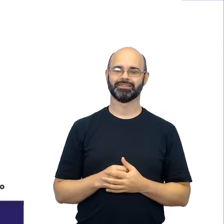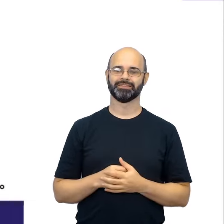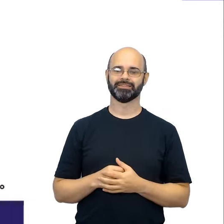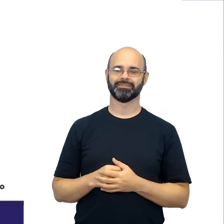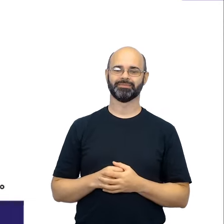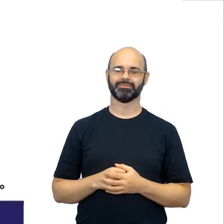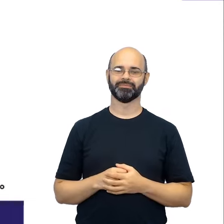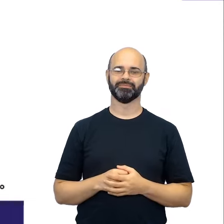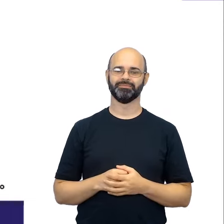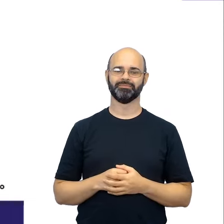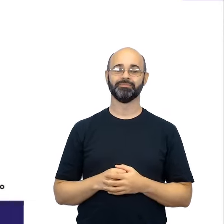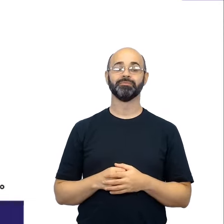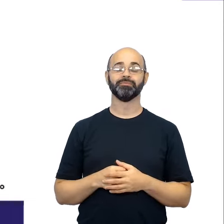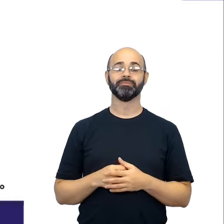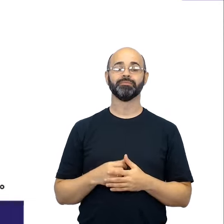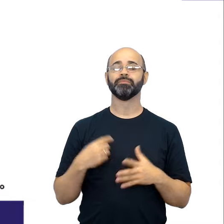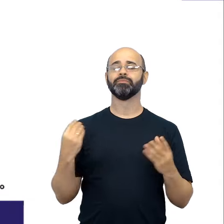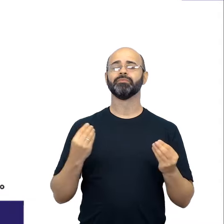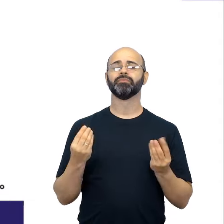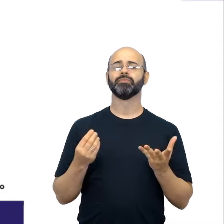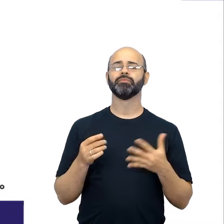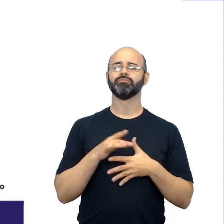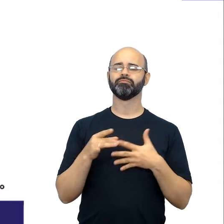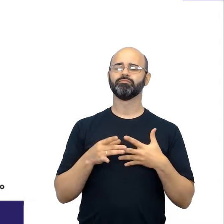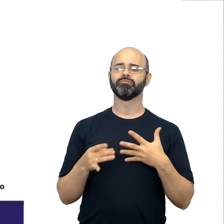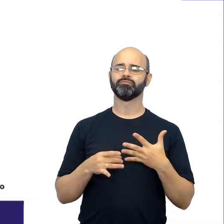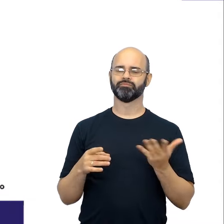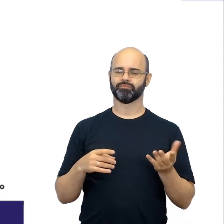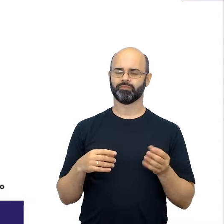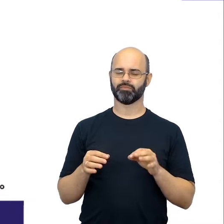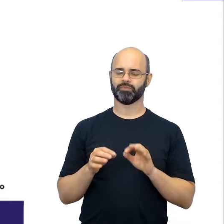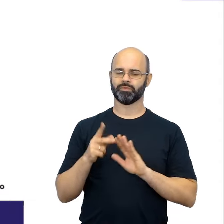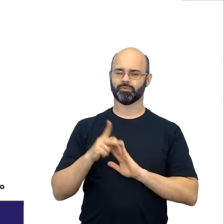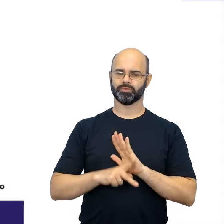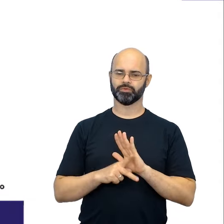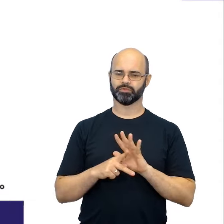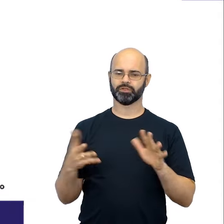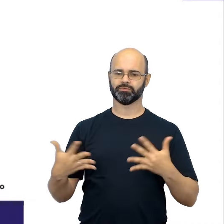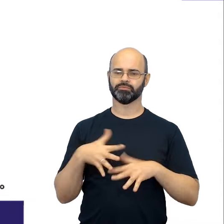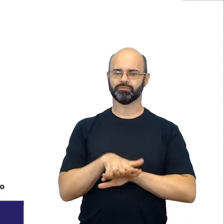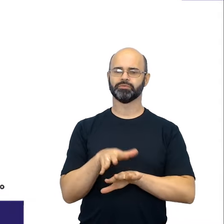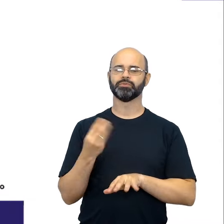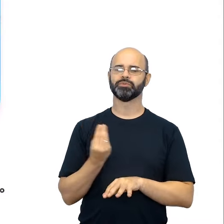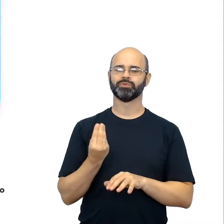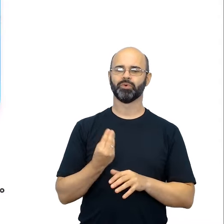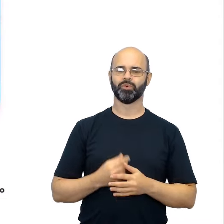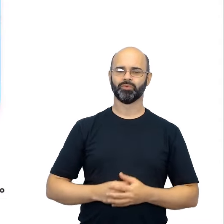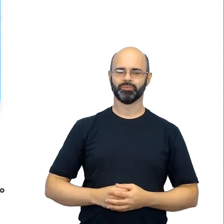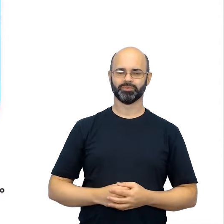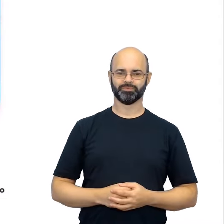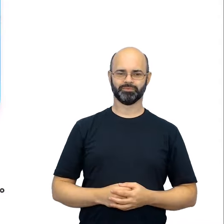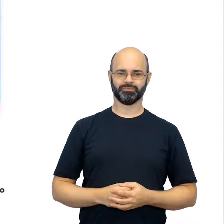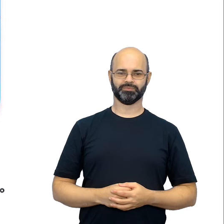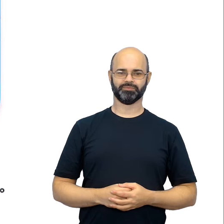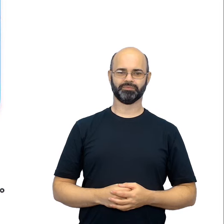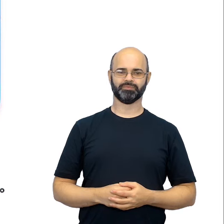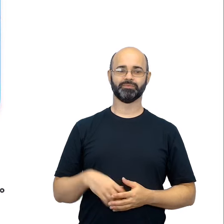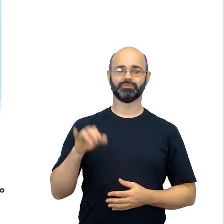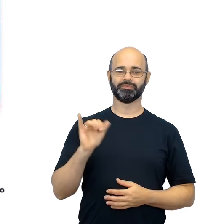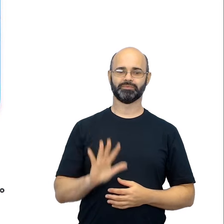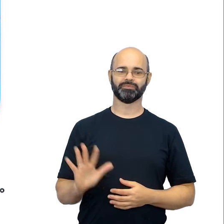alcançar a interdisciplinaridade por meio de um projeto integrador, né? Então, aqui nesse momento, essa imagem é